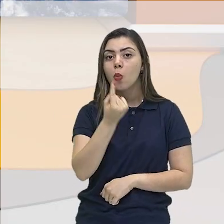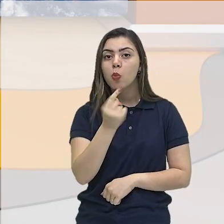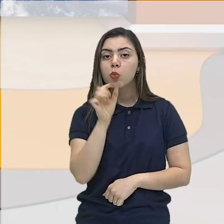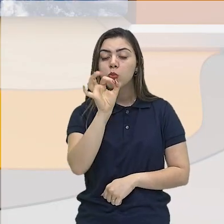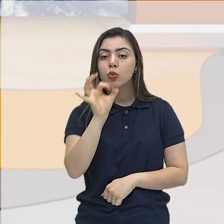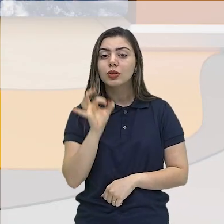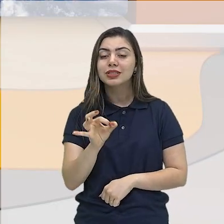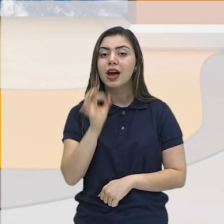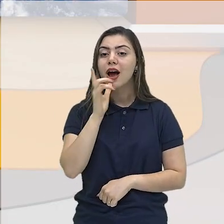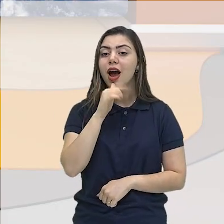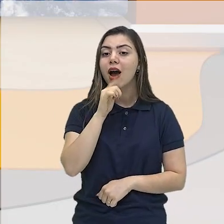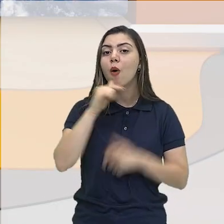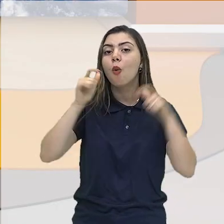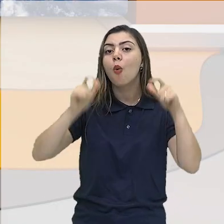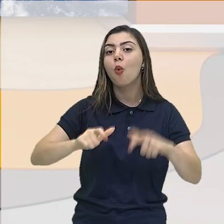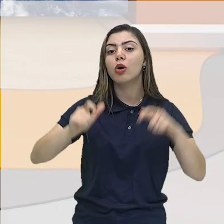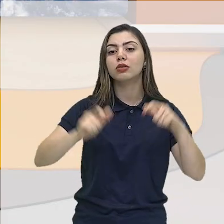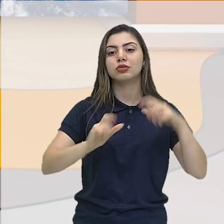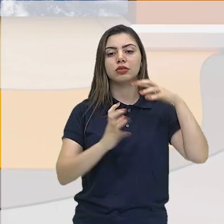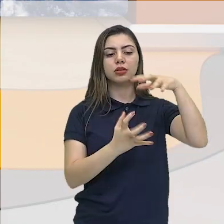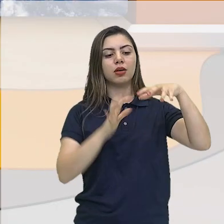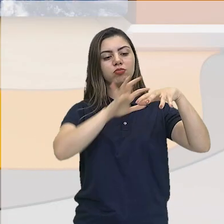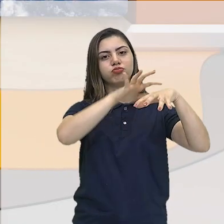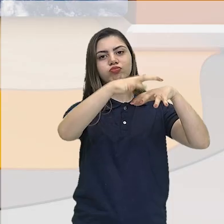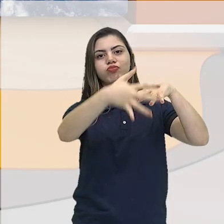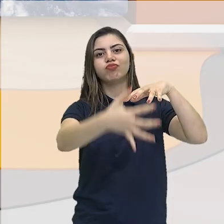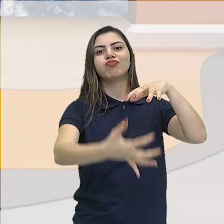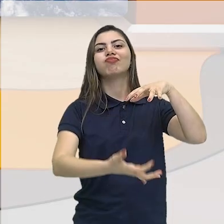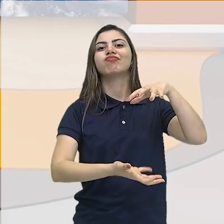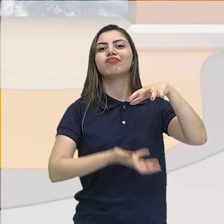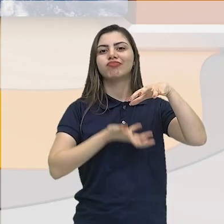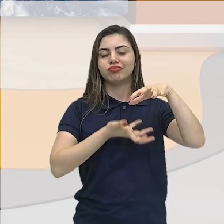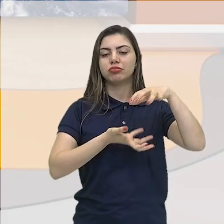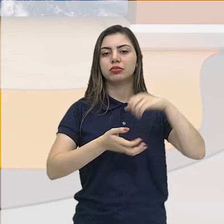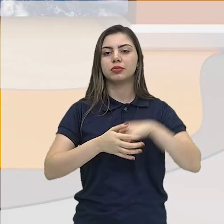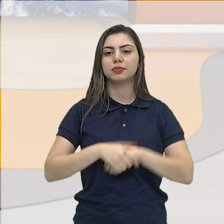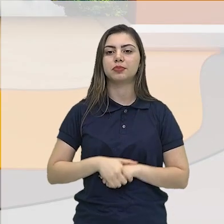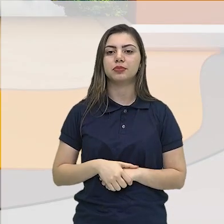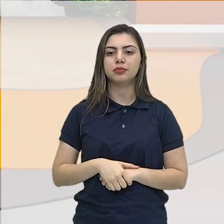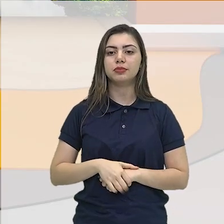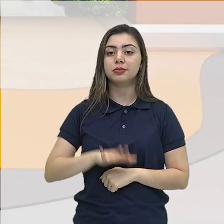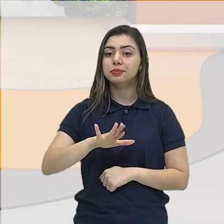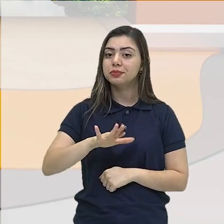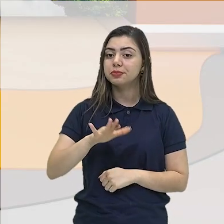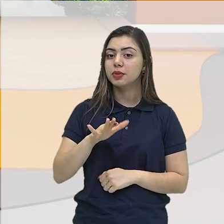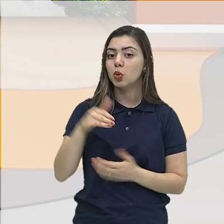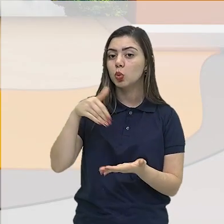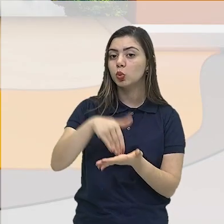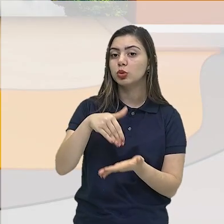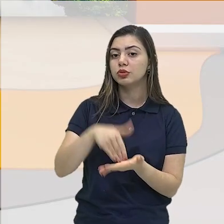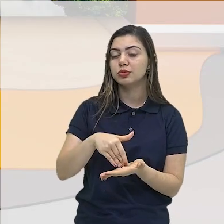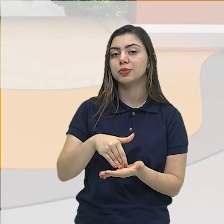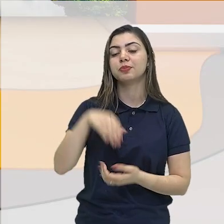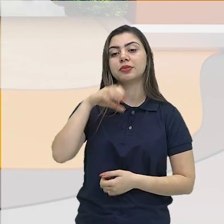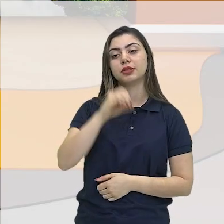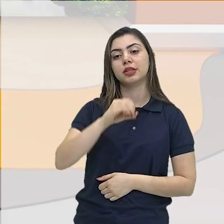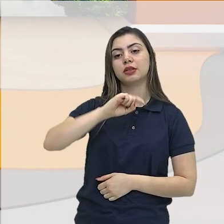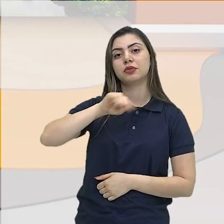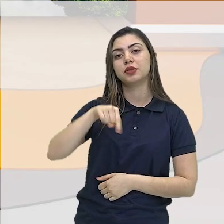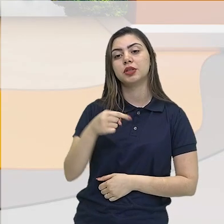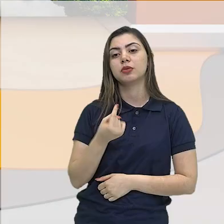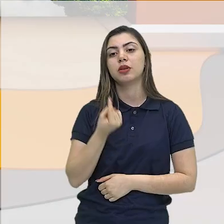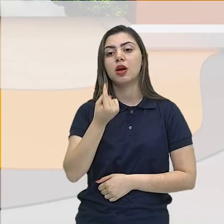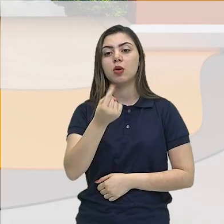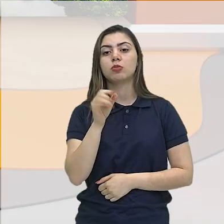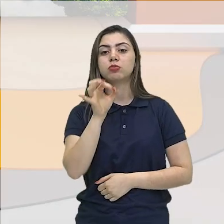0,1% da água na atmosfera e, finalizando, a gente tem mais